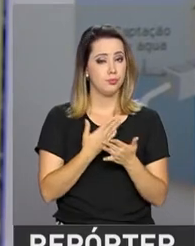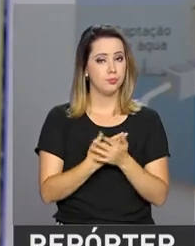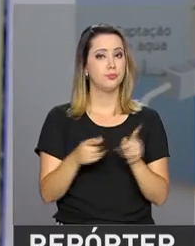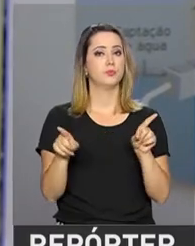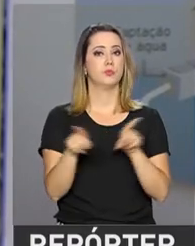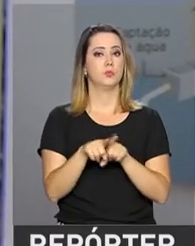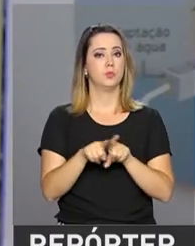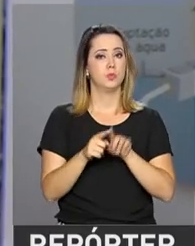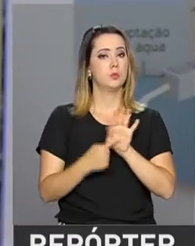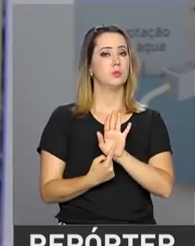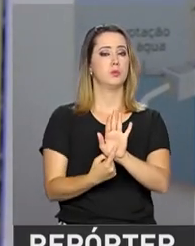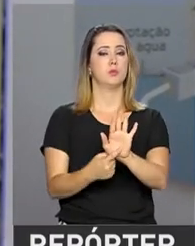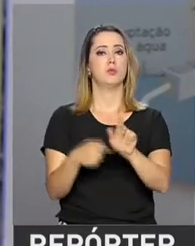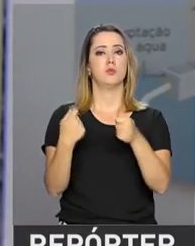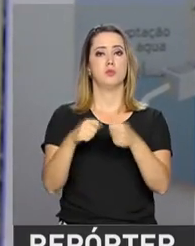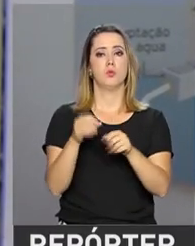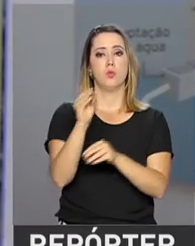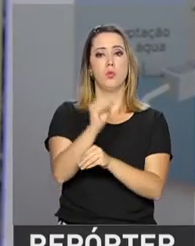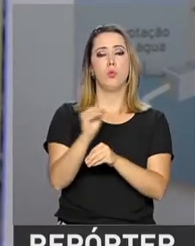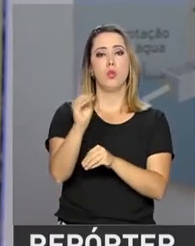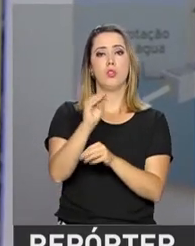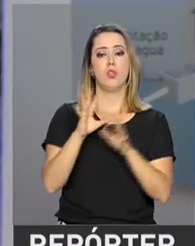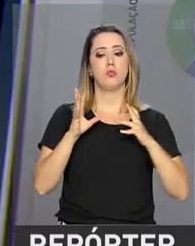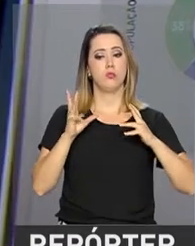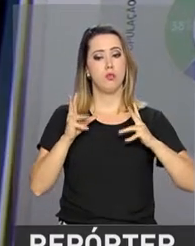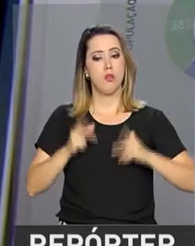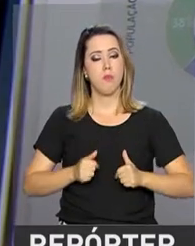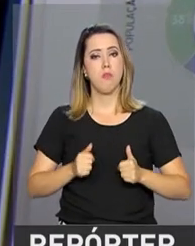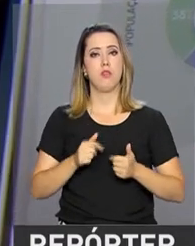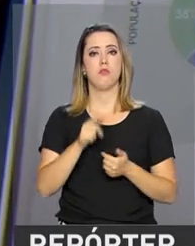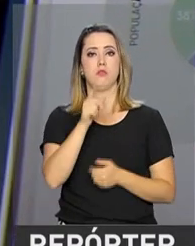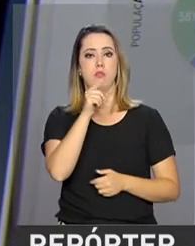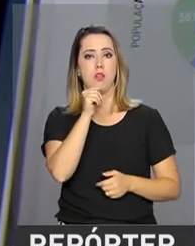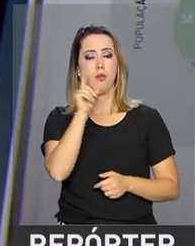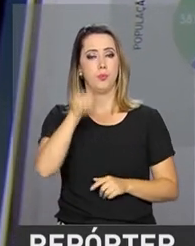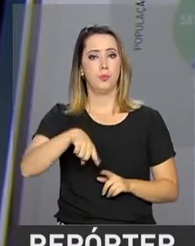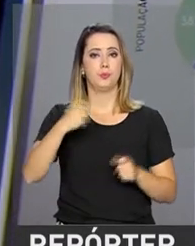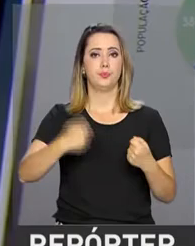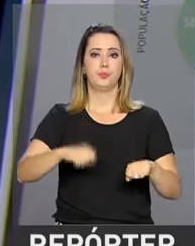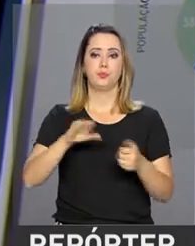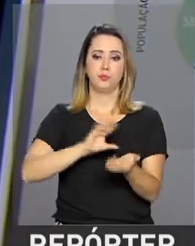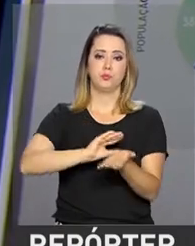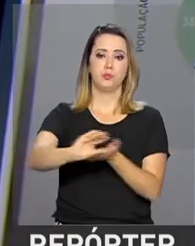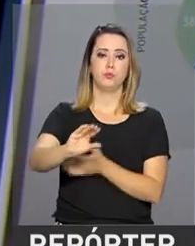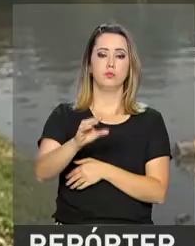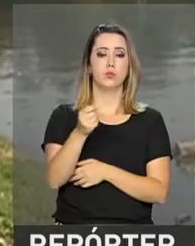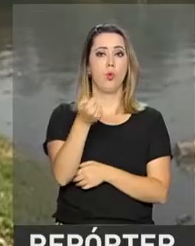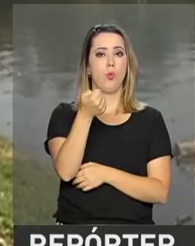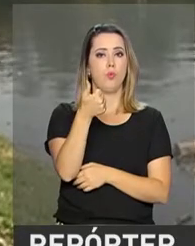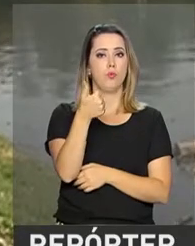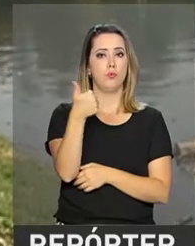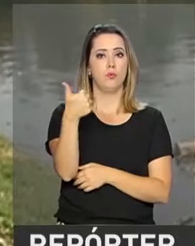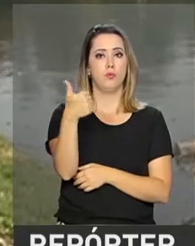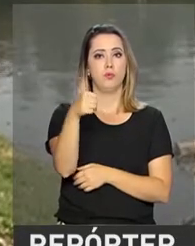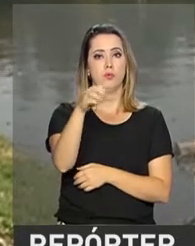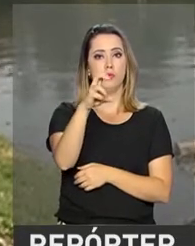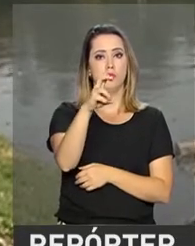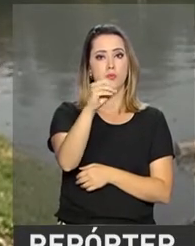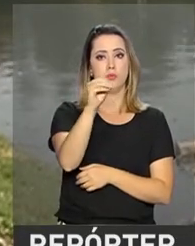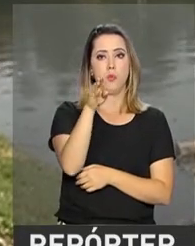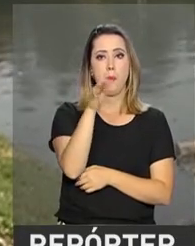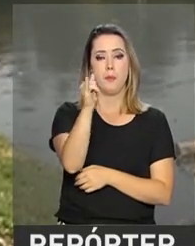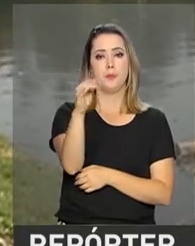para universalizar o saneamento básico no Brasil, é necessário um investimento de quase 150